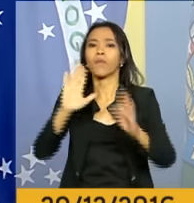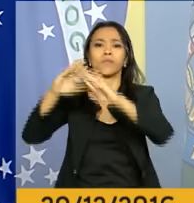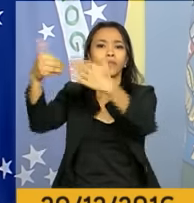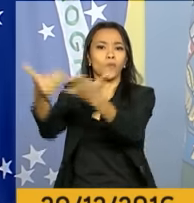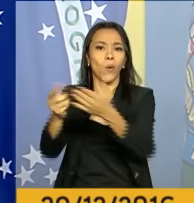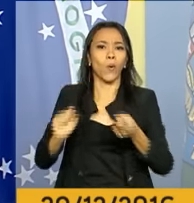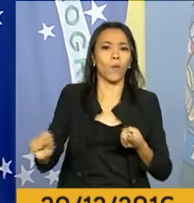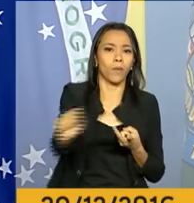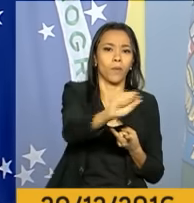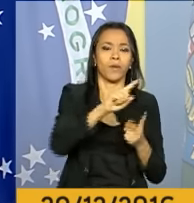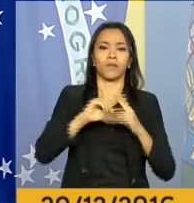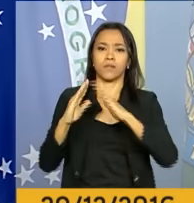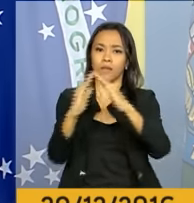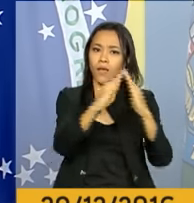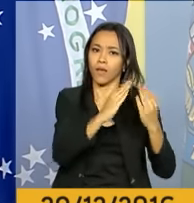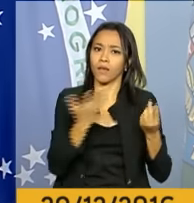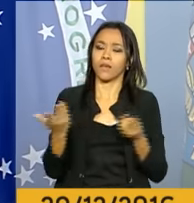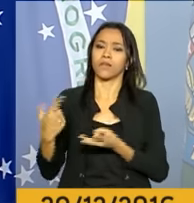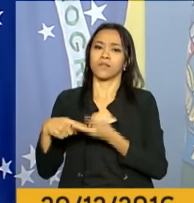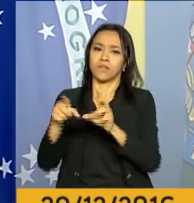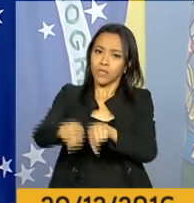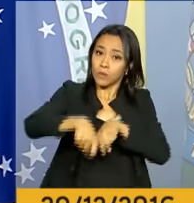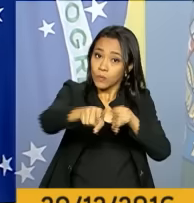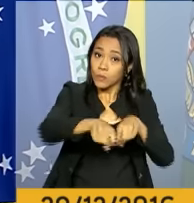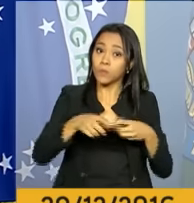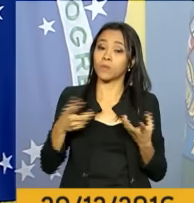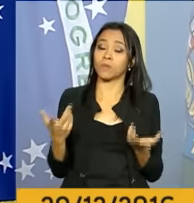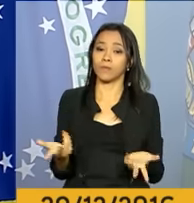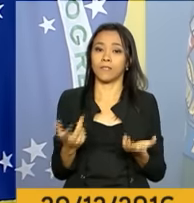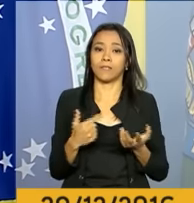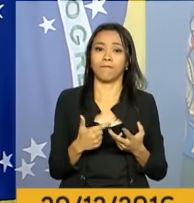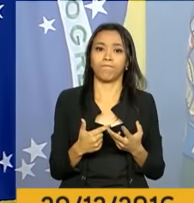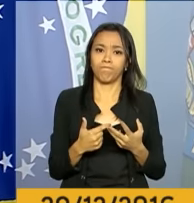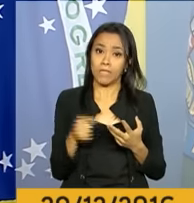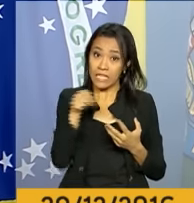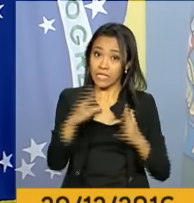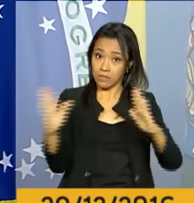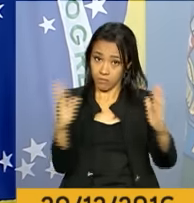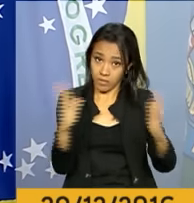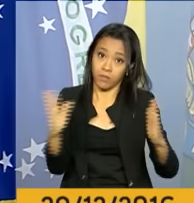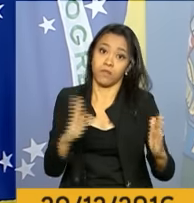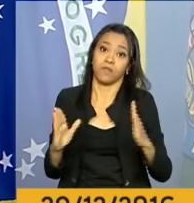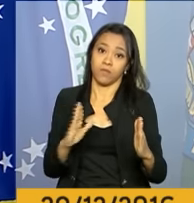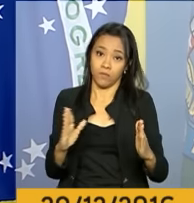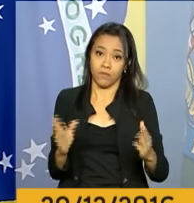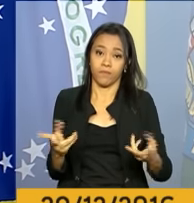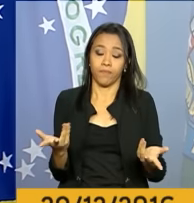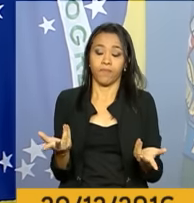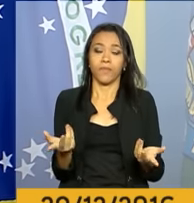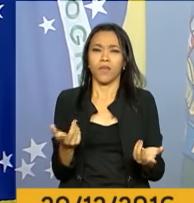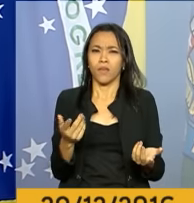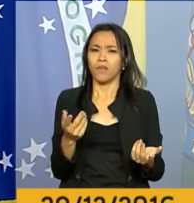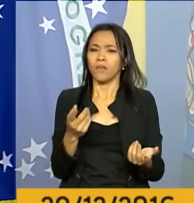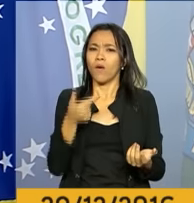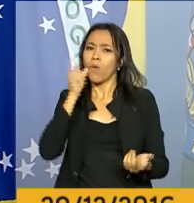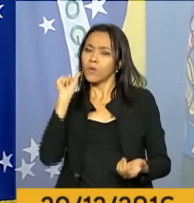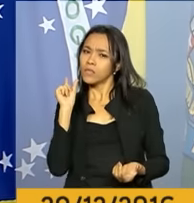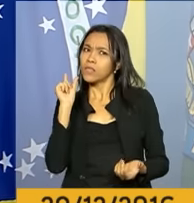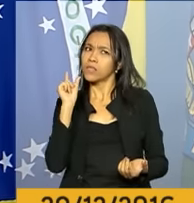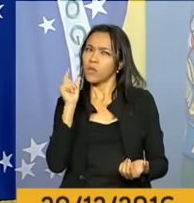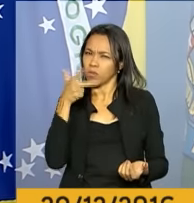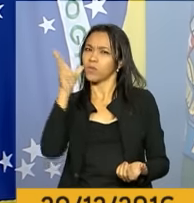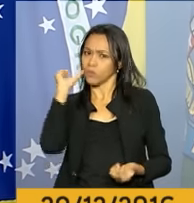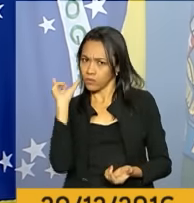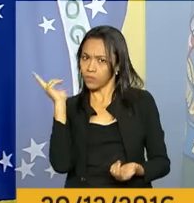casas e na na na na agricultura eh Neste período e ainda ontem ou antes de